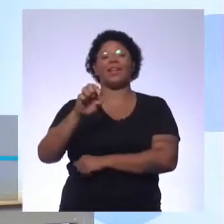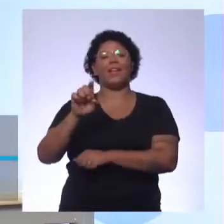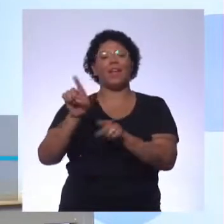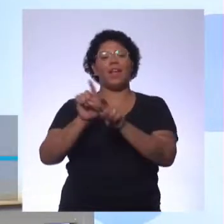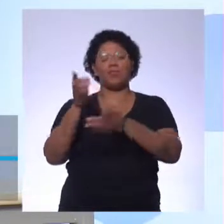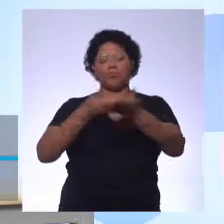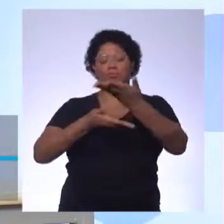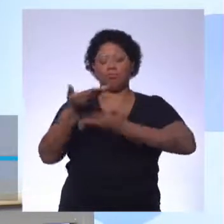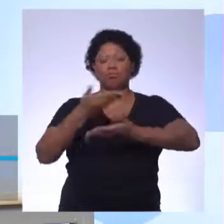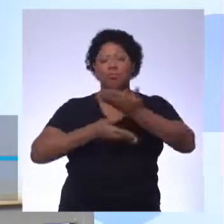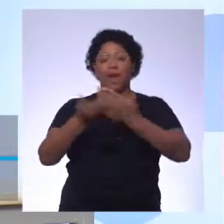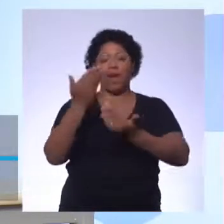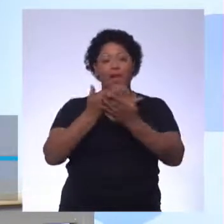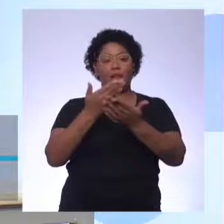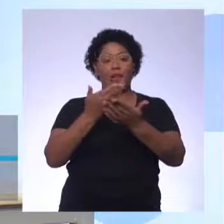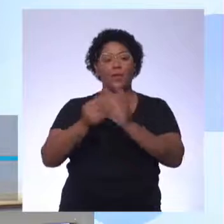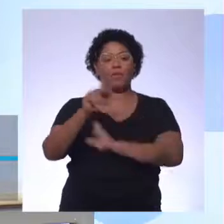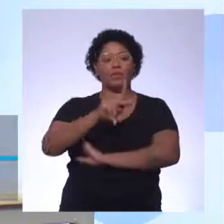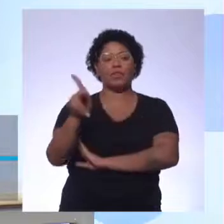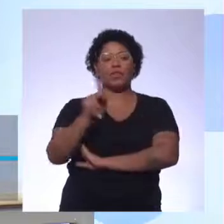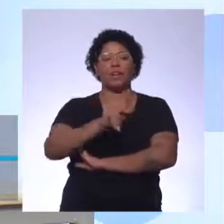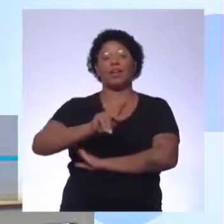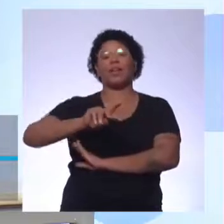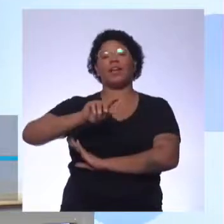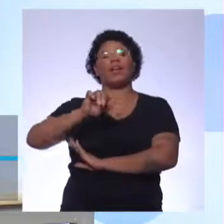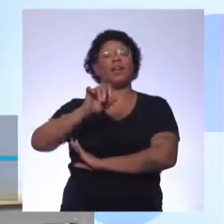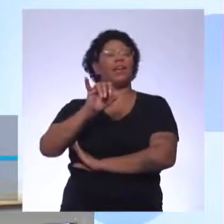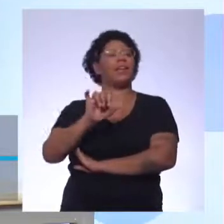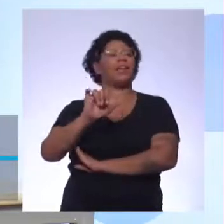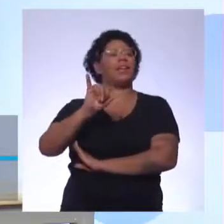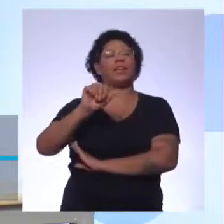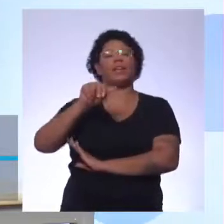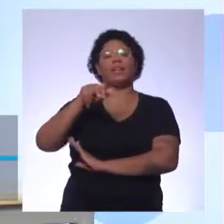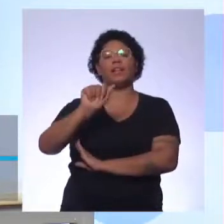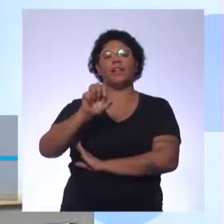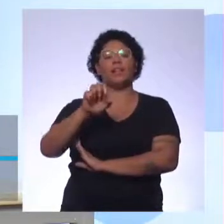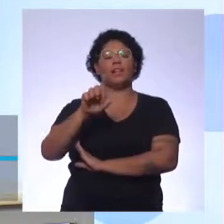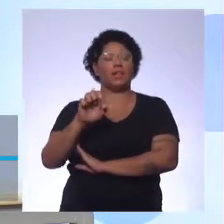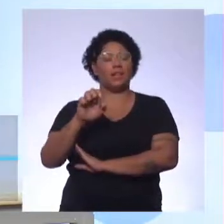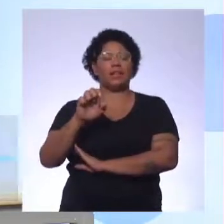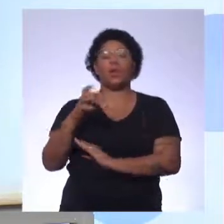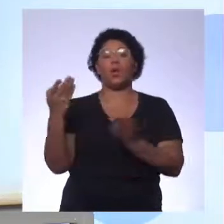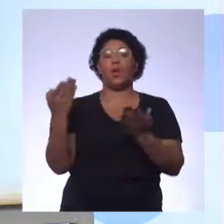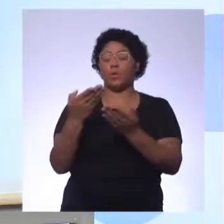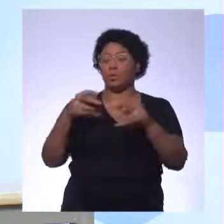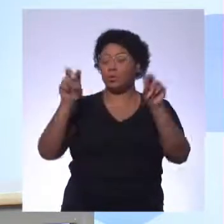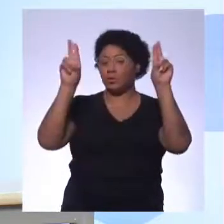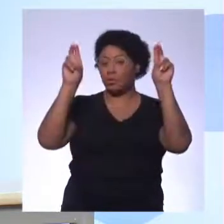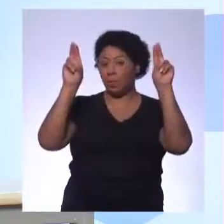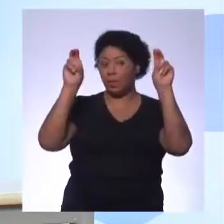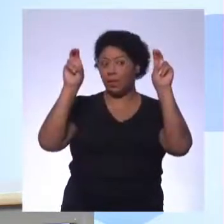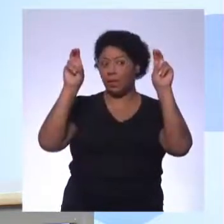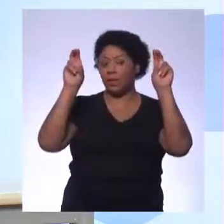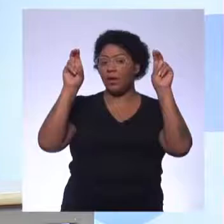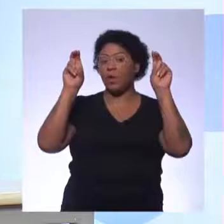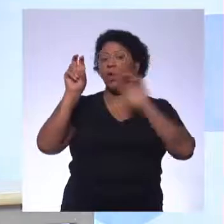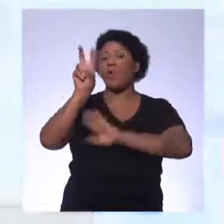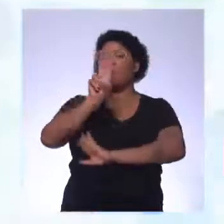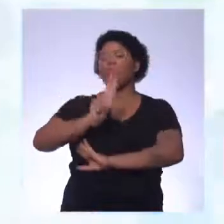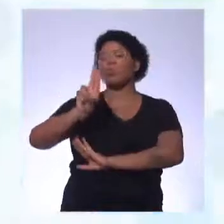Silene. Esperamos a colaboração de vocês no chat, tá bom? O tema da nossa aula de hoje será o uso dos